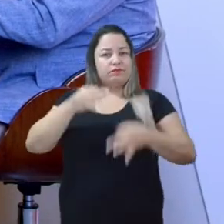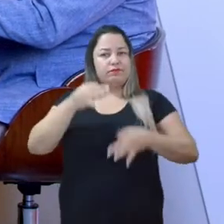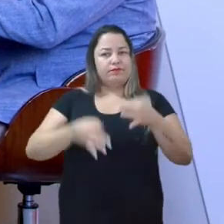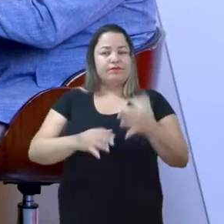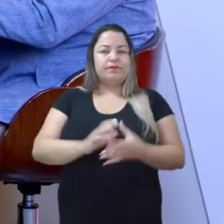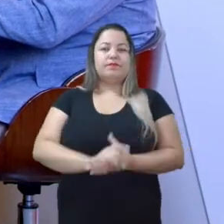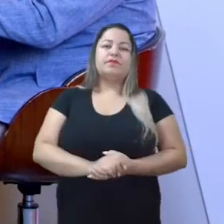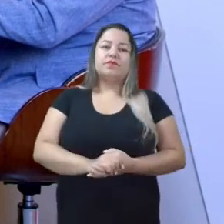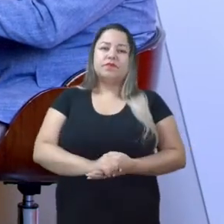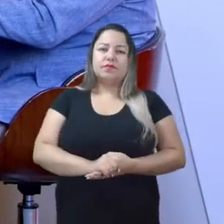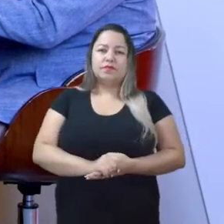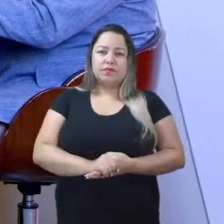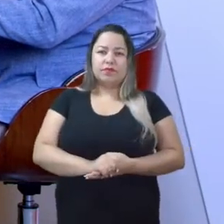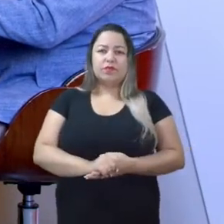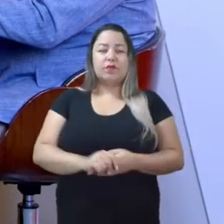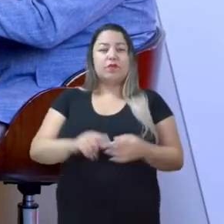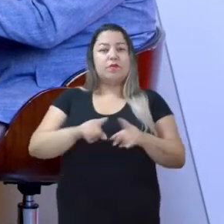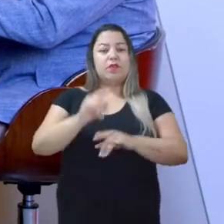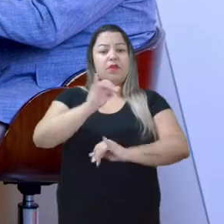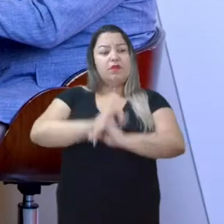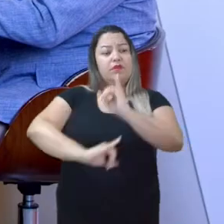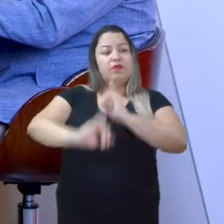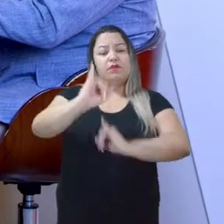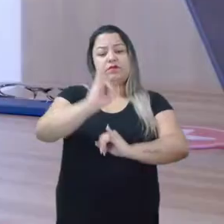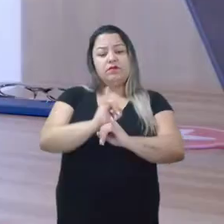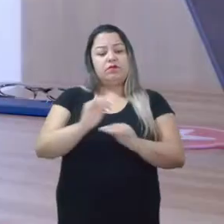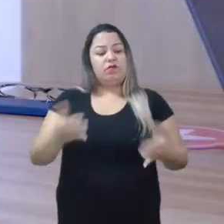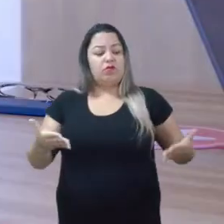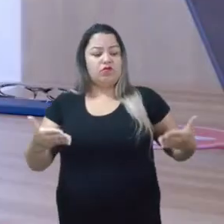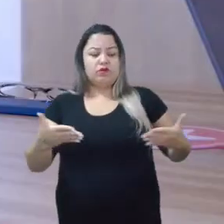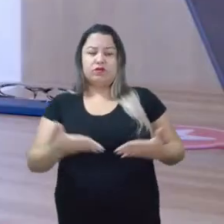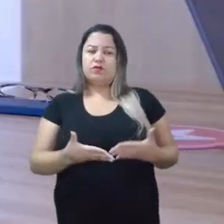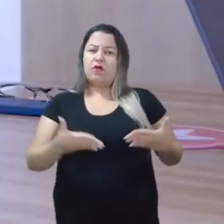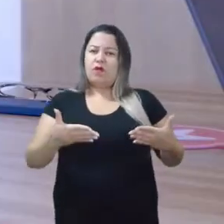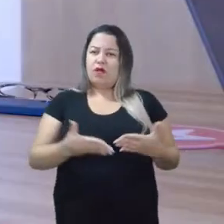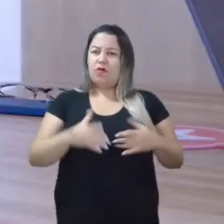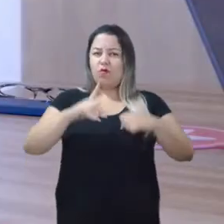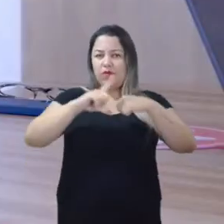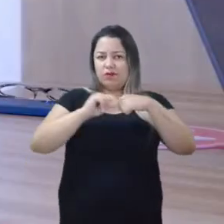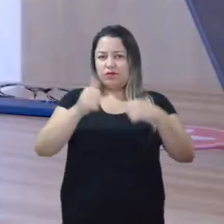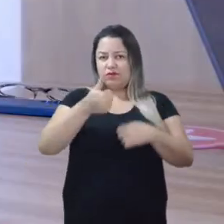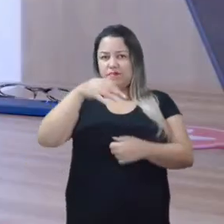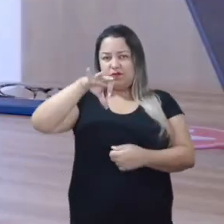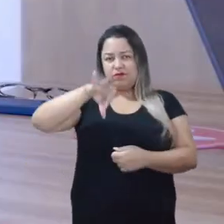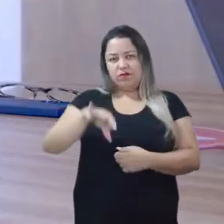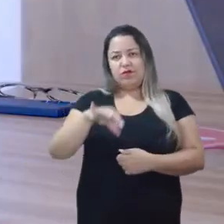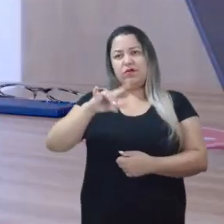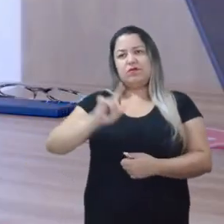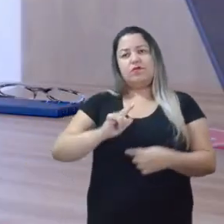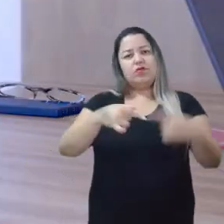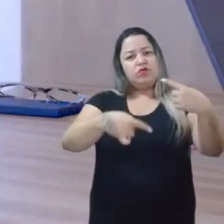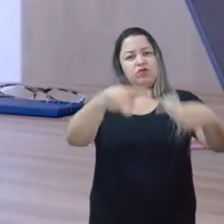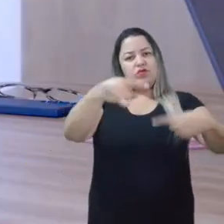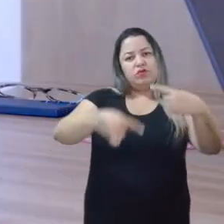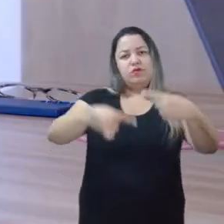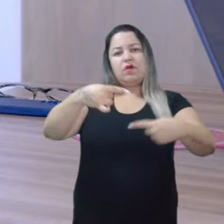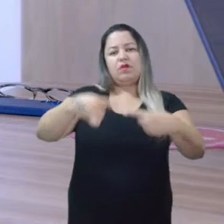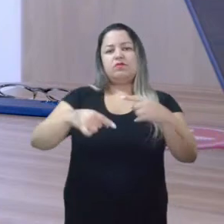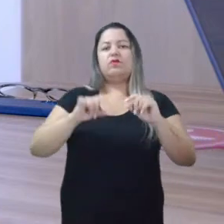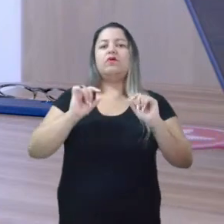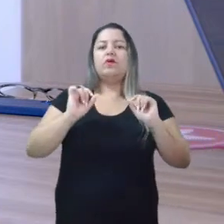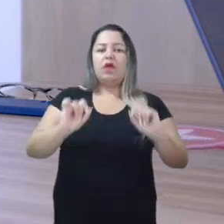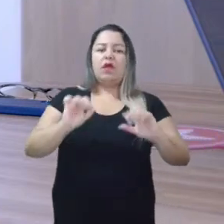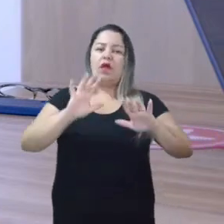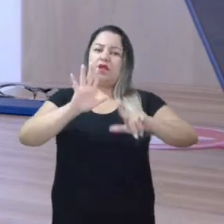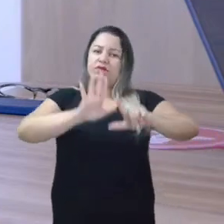Civil da Internet hoje estabelece no seu artigo 19, que é o artigo que mais se discute desse Marco Civil, que as plataformas têm